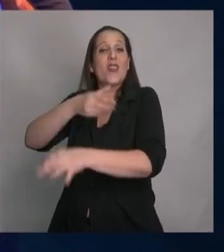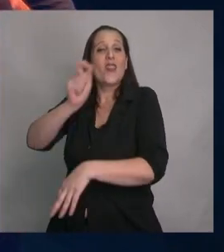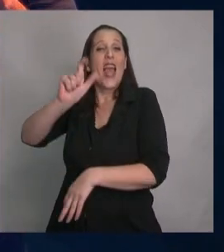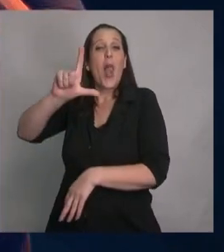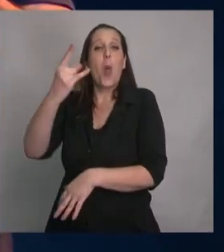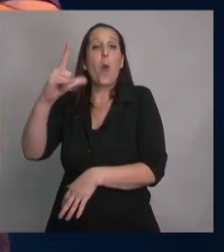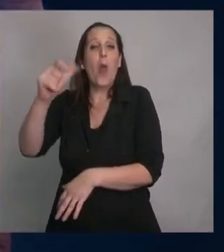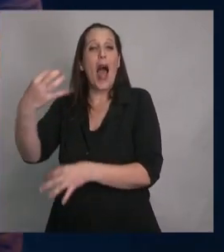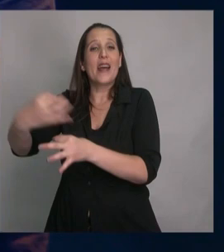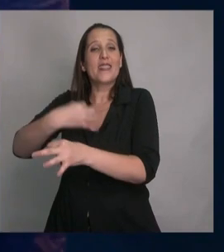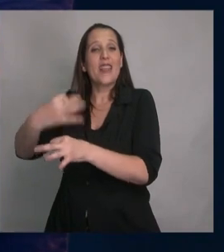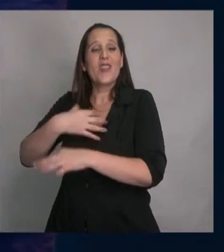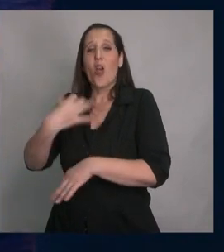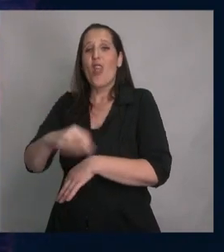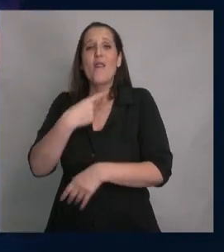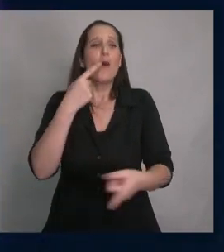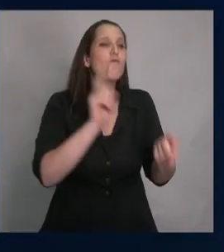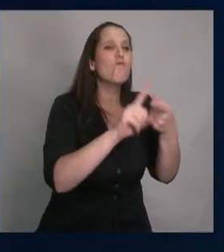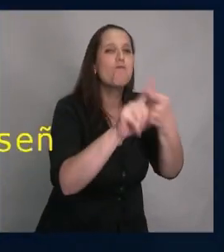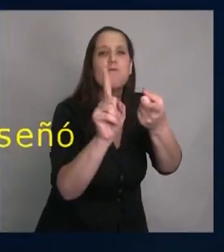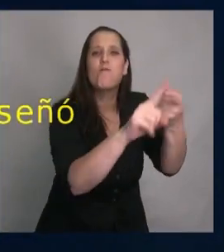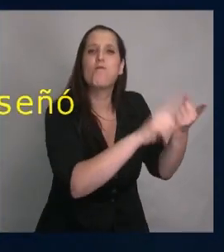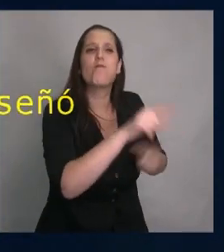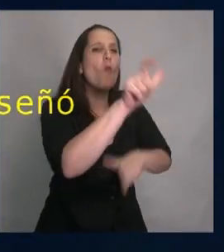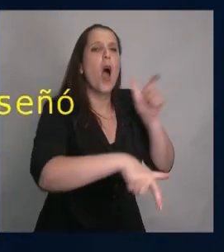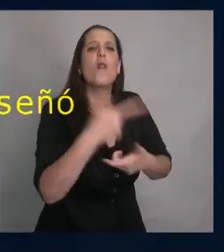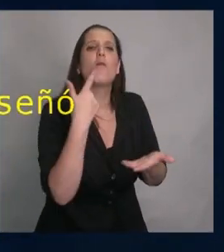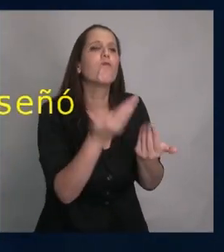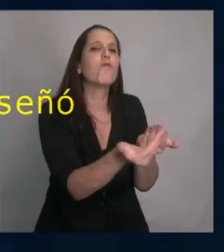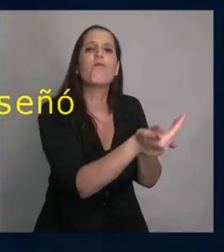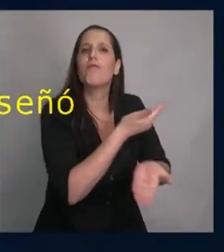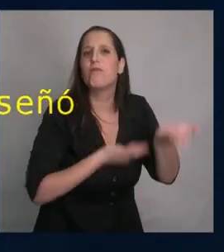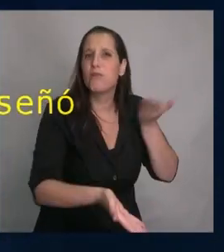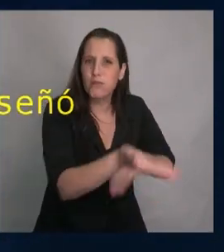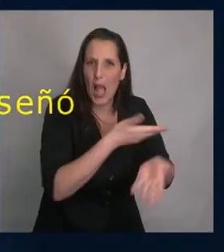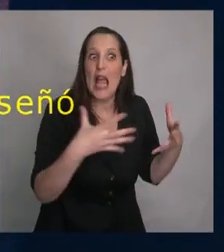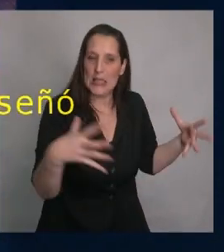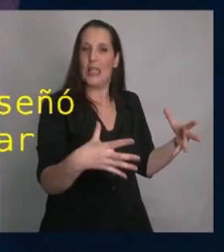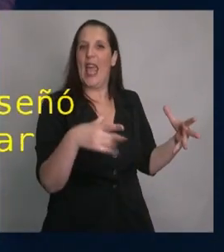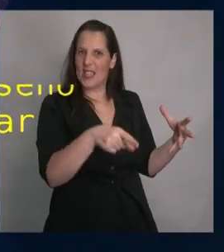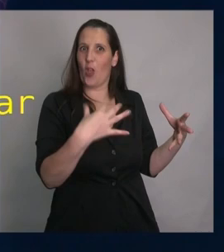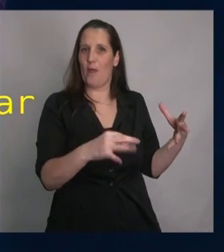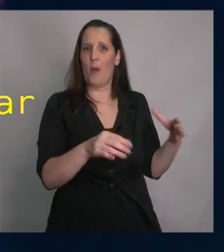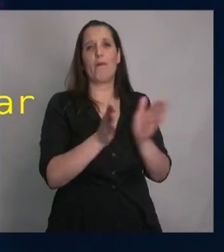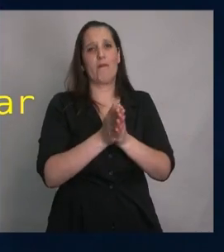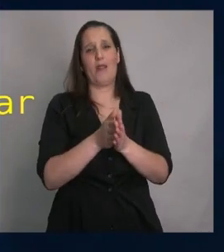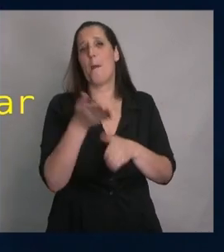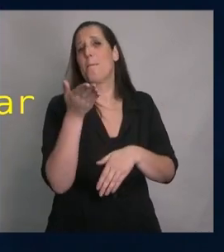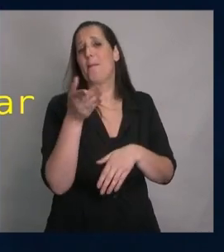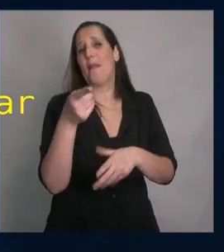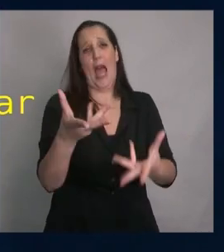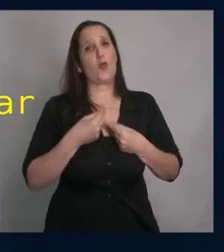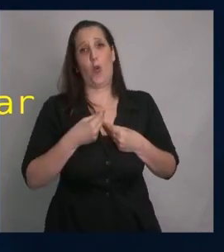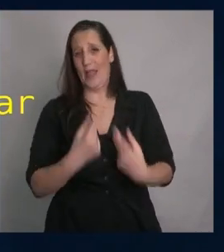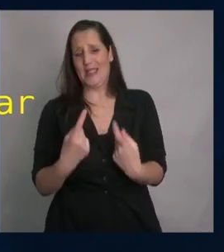brasileiro. Vamos tentar fazer isso. Agora, peço a ajuda de vocês, porque a